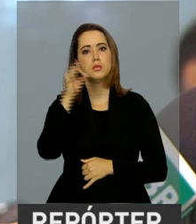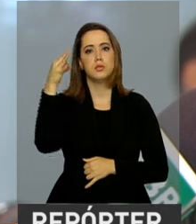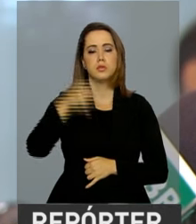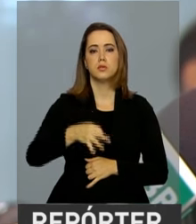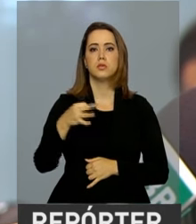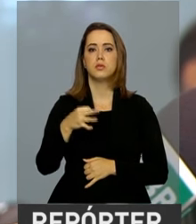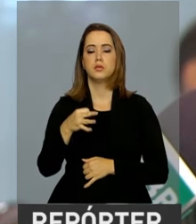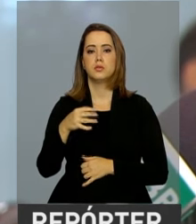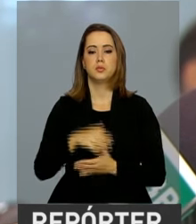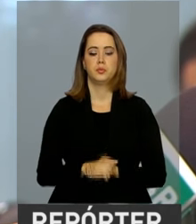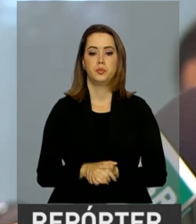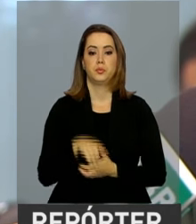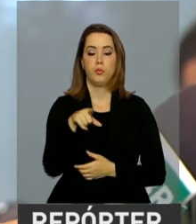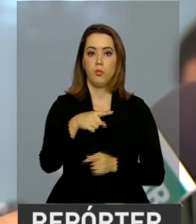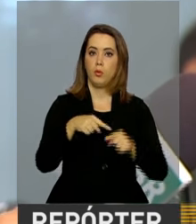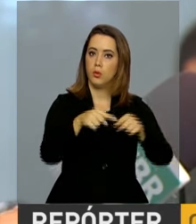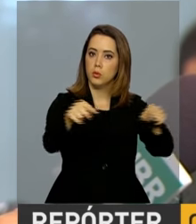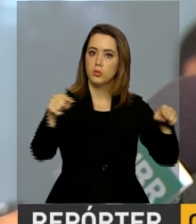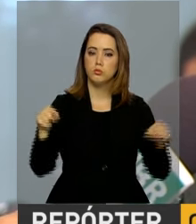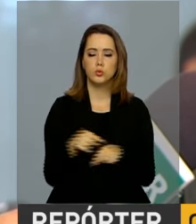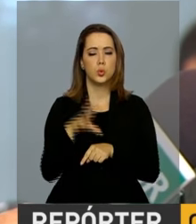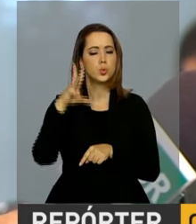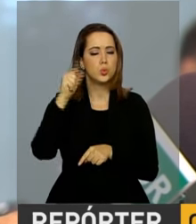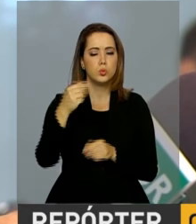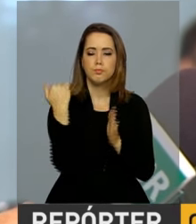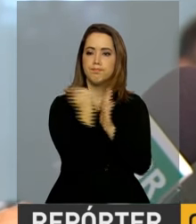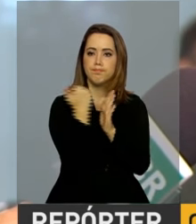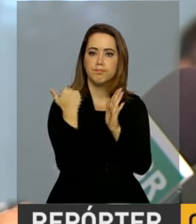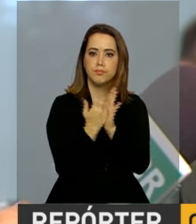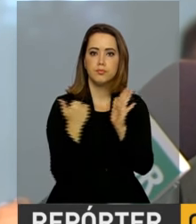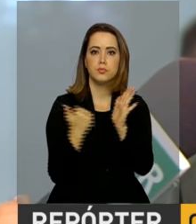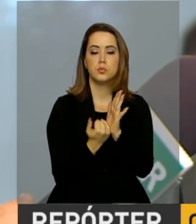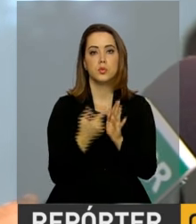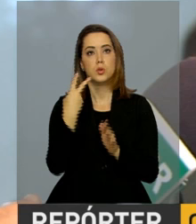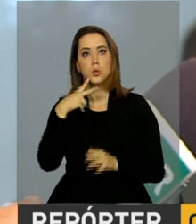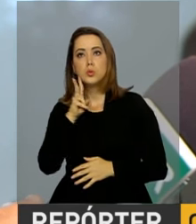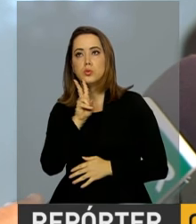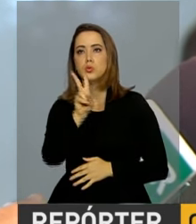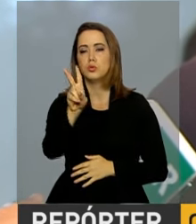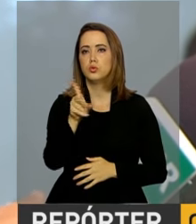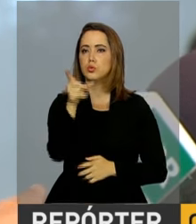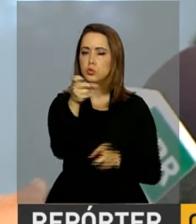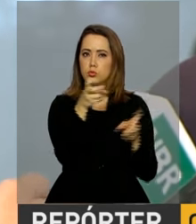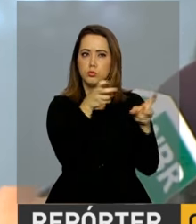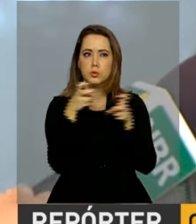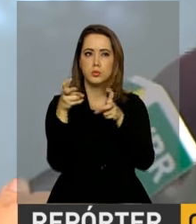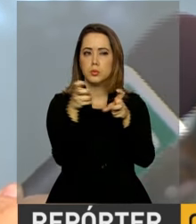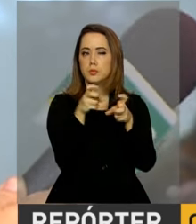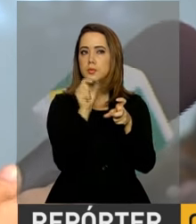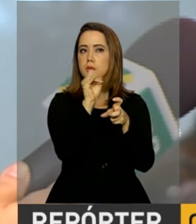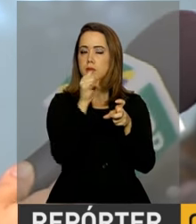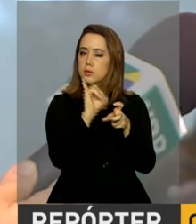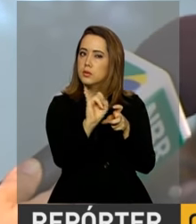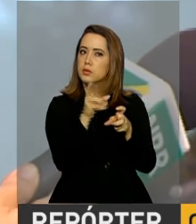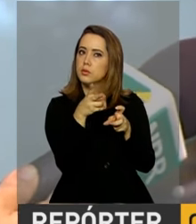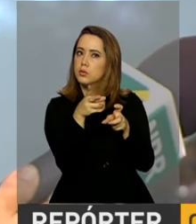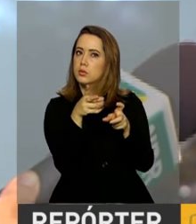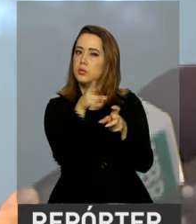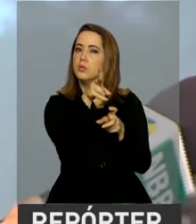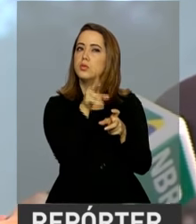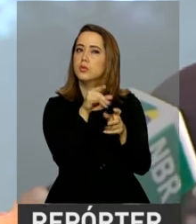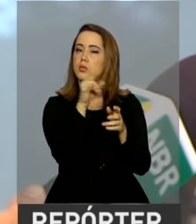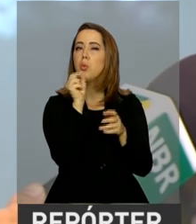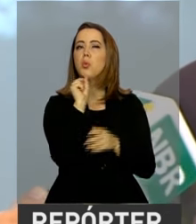aeronave. Todos os passos são cumpridos rigorosamente. Então, o primeiro é o reconhecimento à distância, onde a gente vai identificar a aeronave de quem se